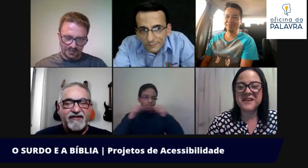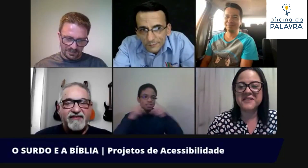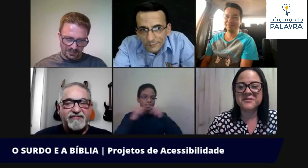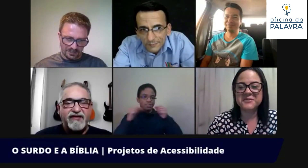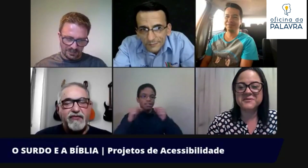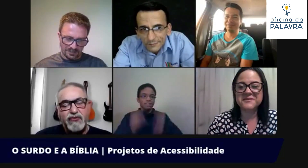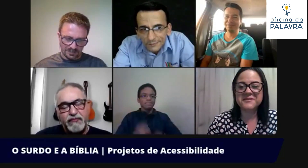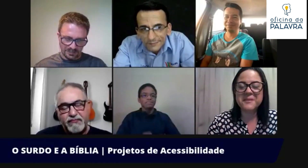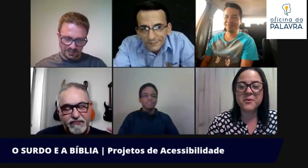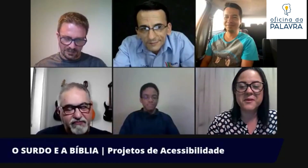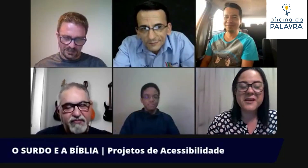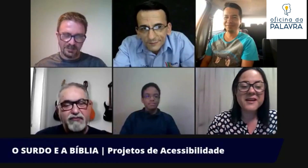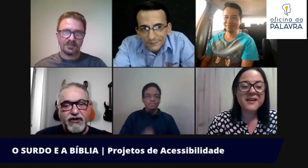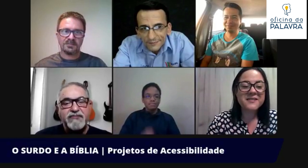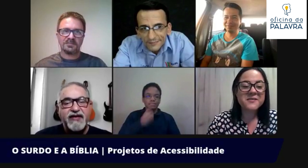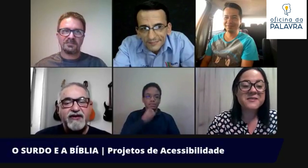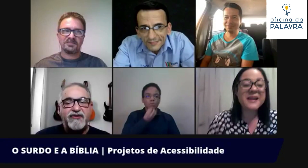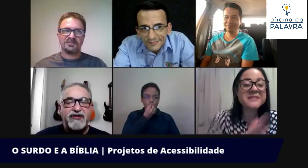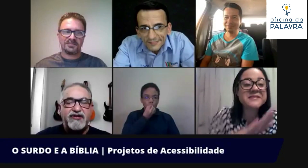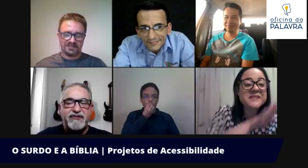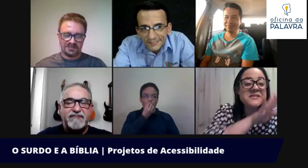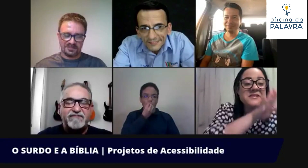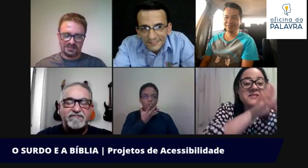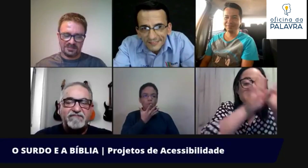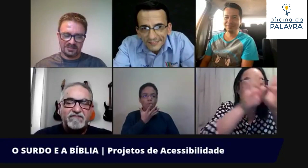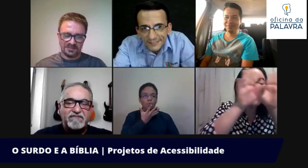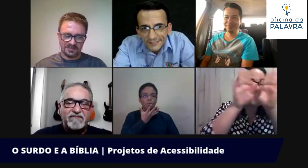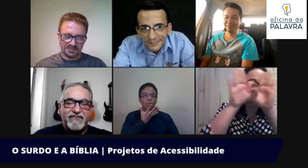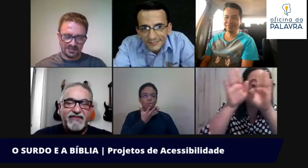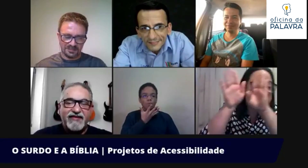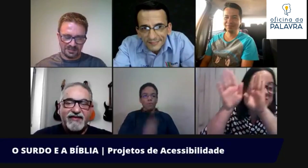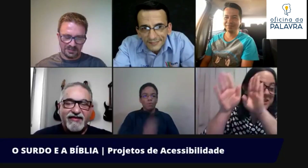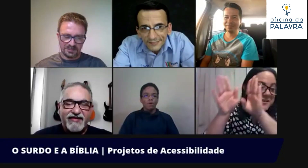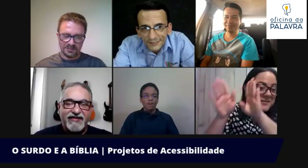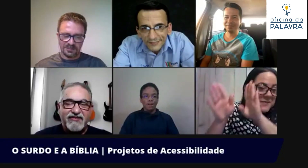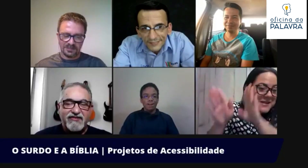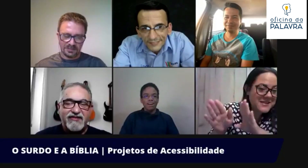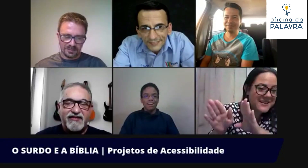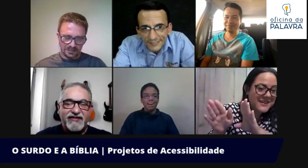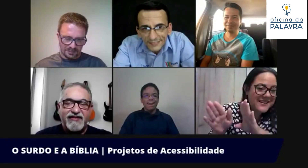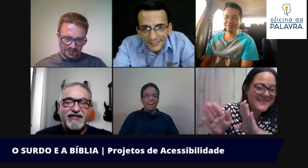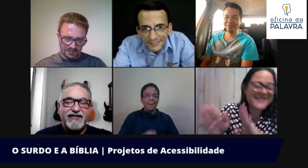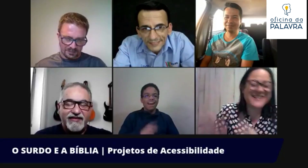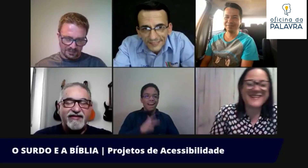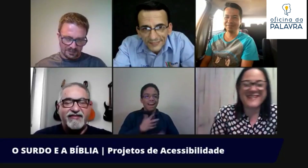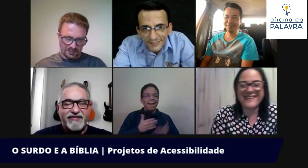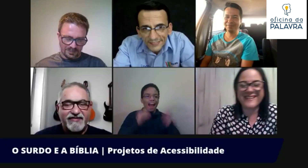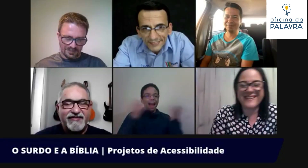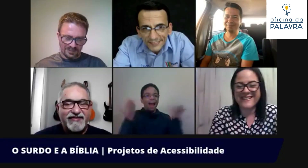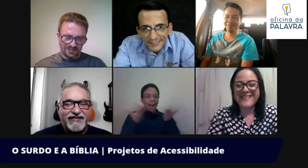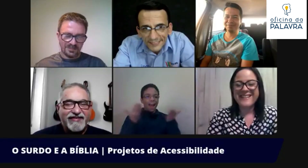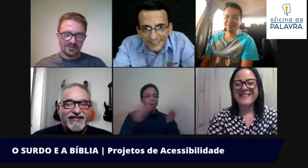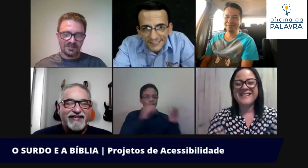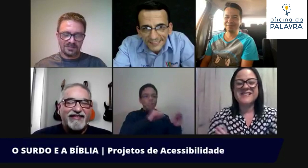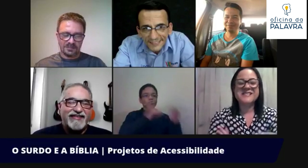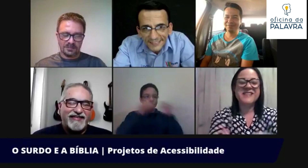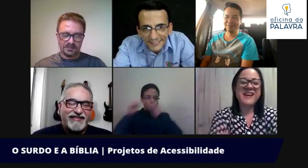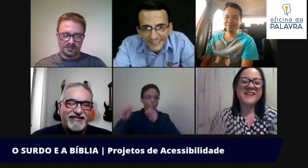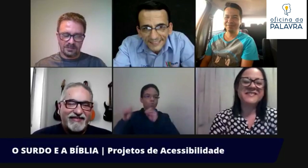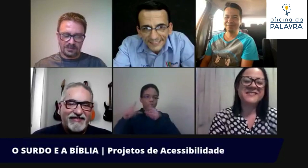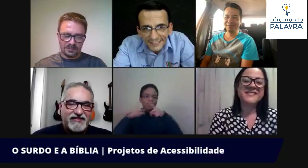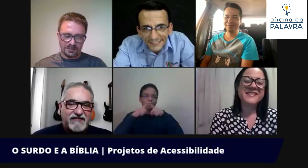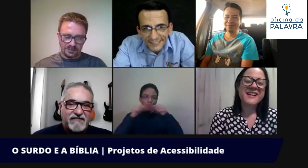Tá certo. Então tá bom. Então tá em transição. Chegando em Brasília. Isso.